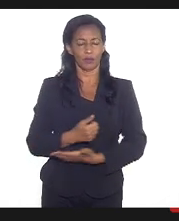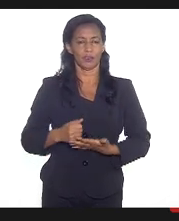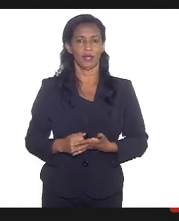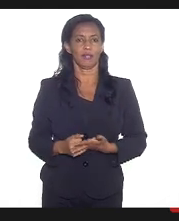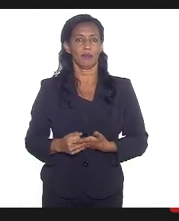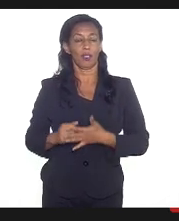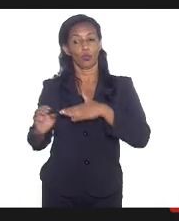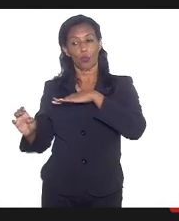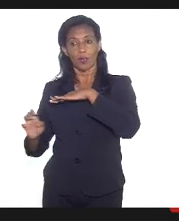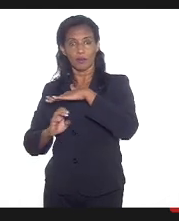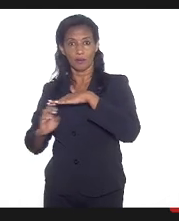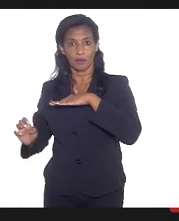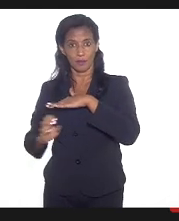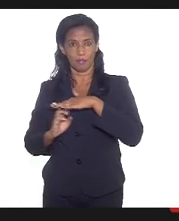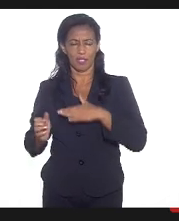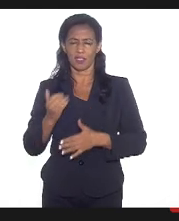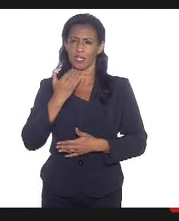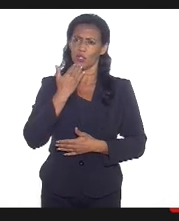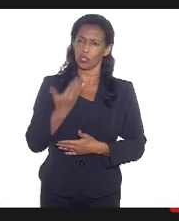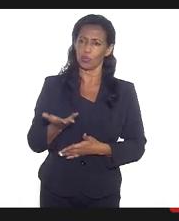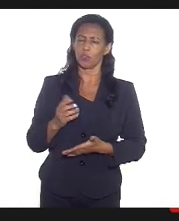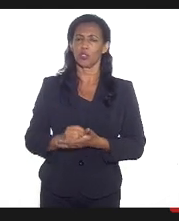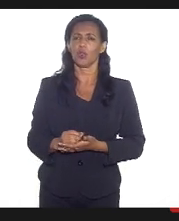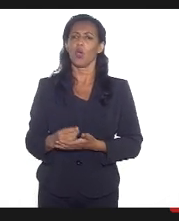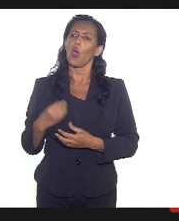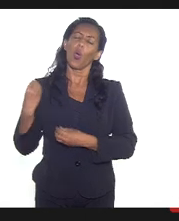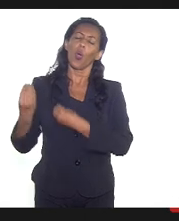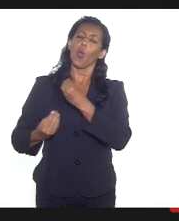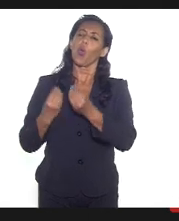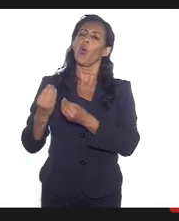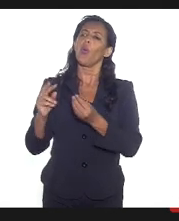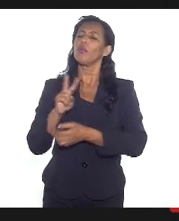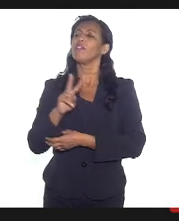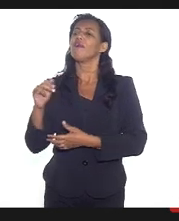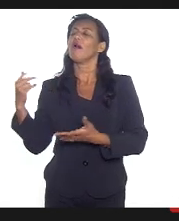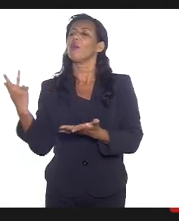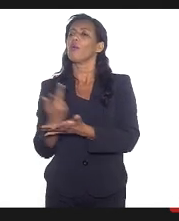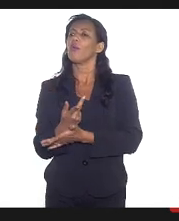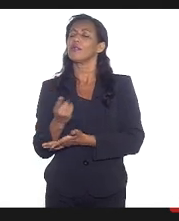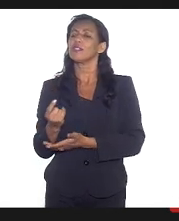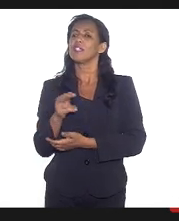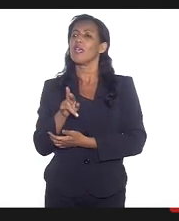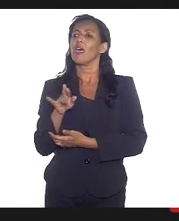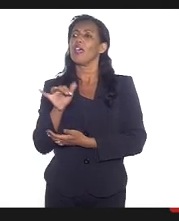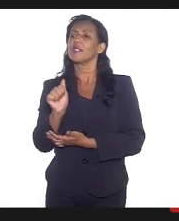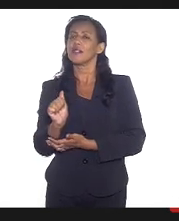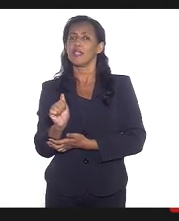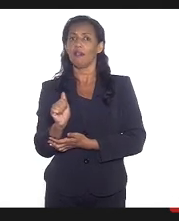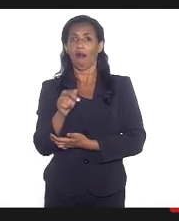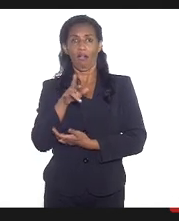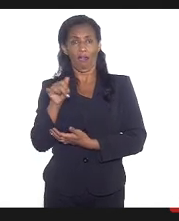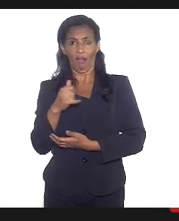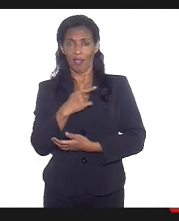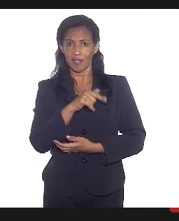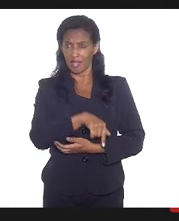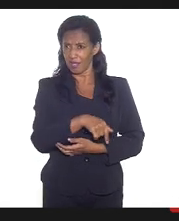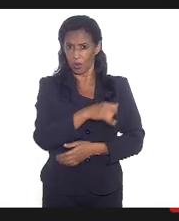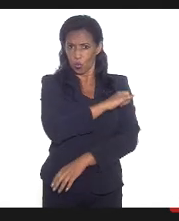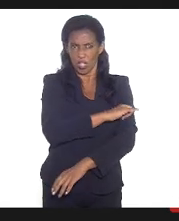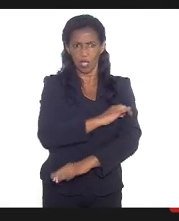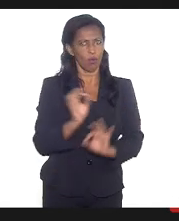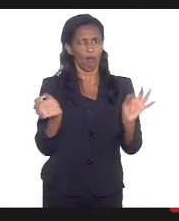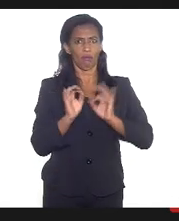com as empresas e nós pedimos para ela, ah, como é que vai se dar isso aqui? Ela, não, não, a receita não vai ficar no Rio, não, vai ficar em tal estado. A gente, poxa, mas espera